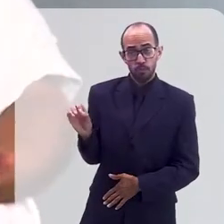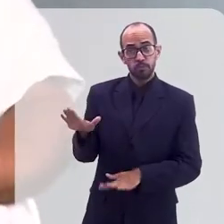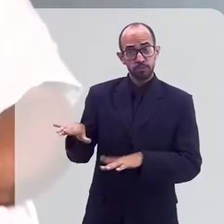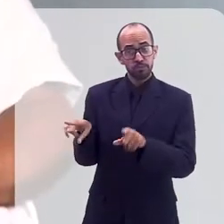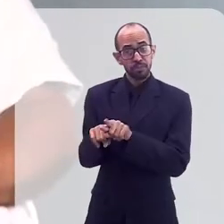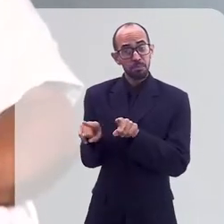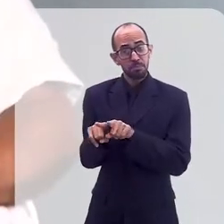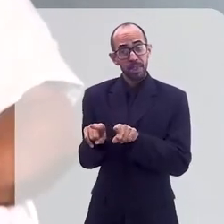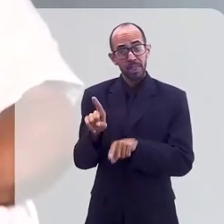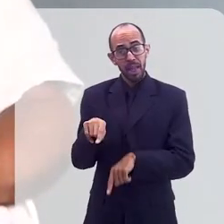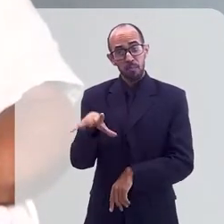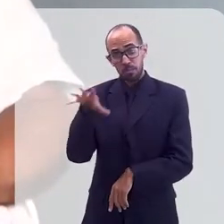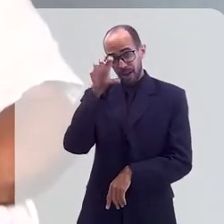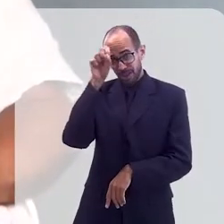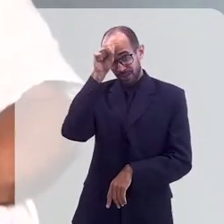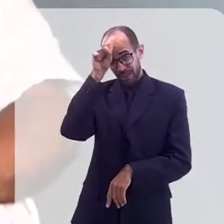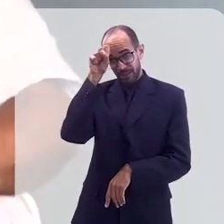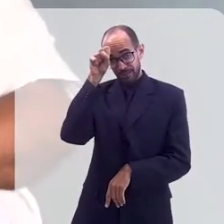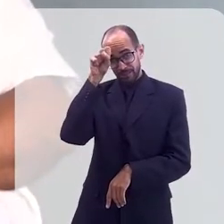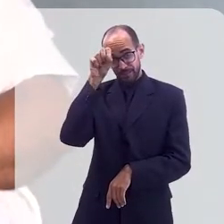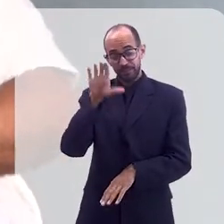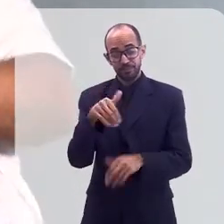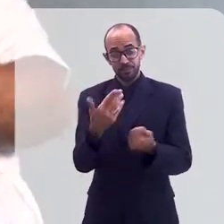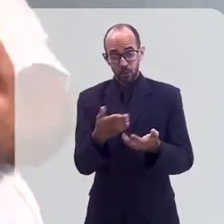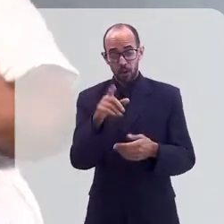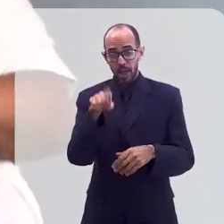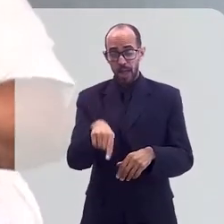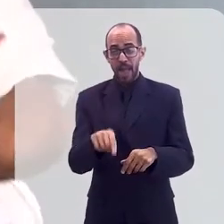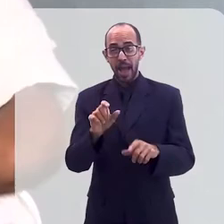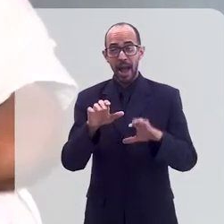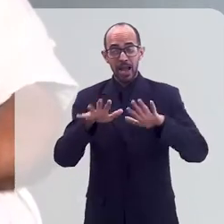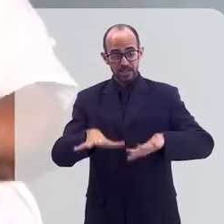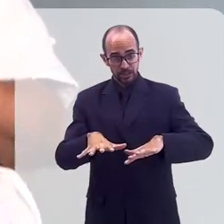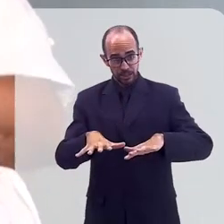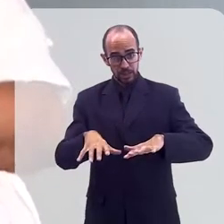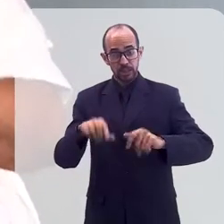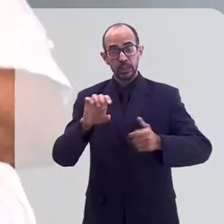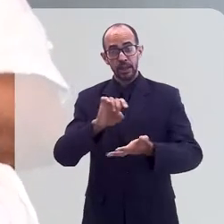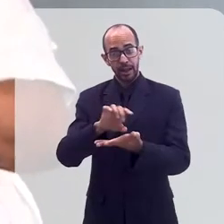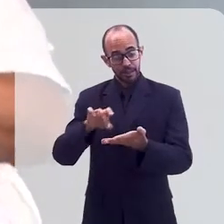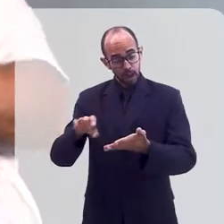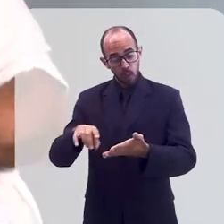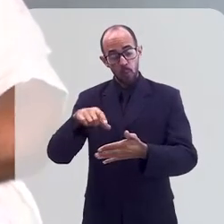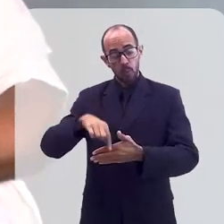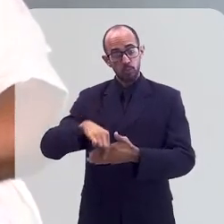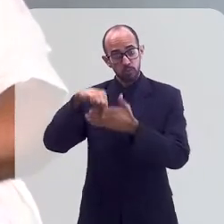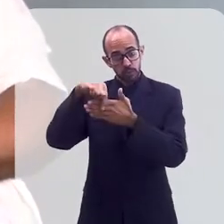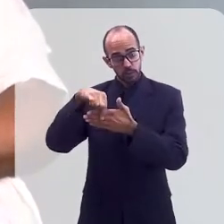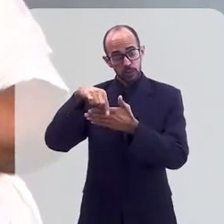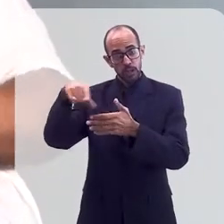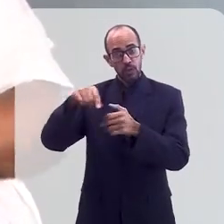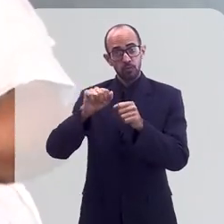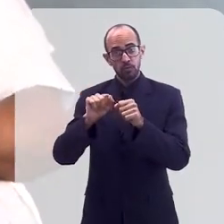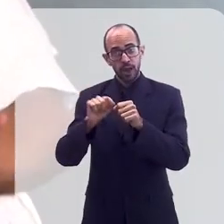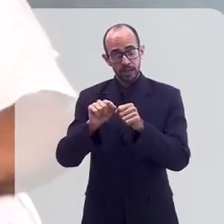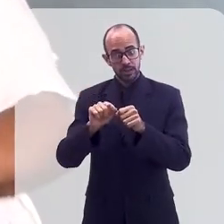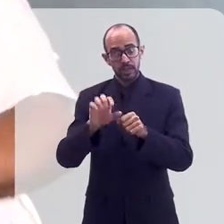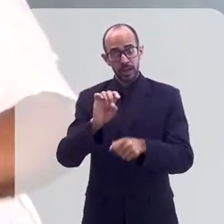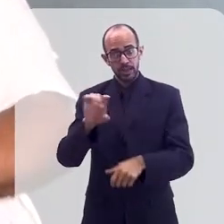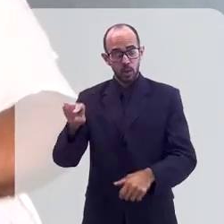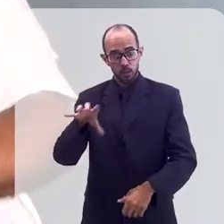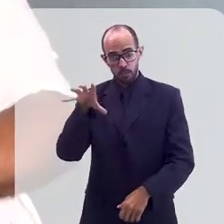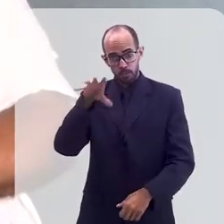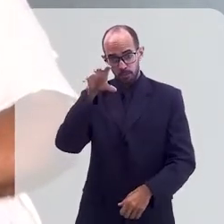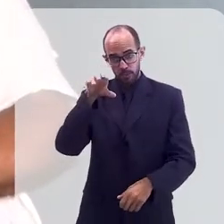também é Umbanda, né? É o trato que cada dirigente, cada médium dá à questão da sua fé.